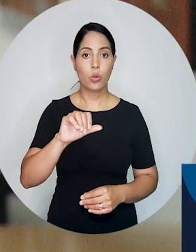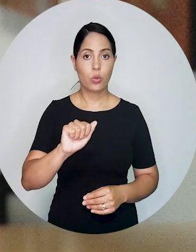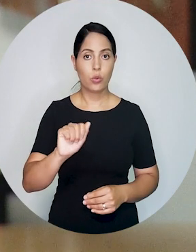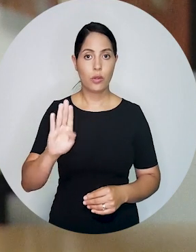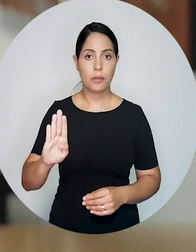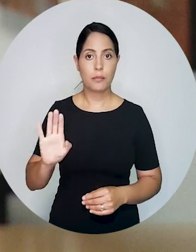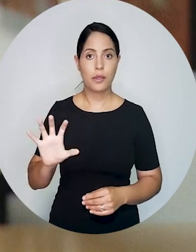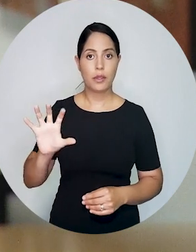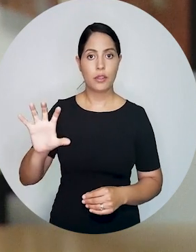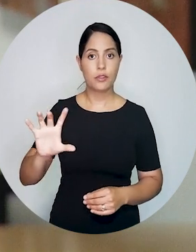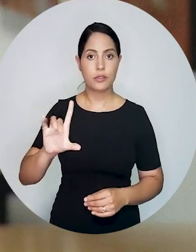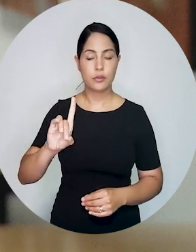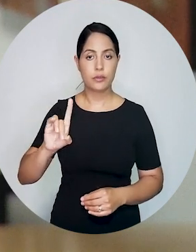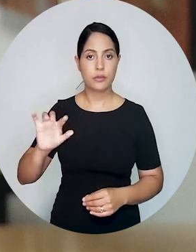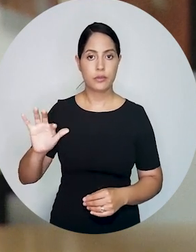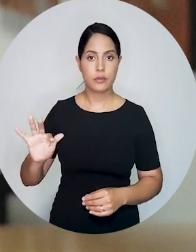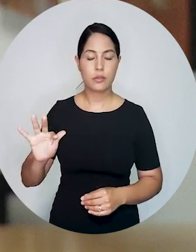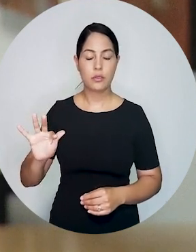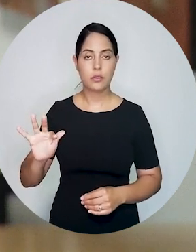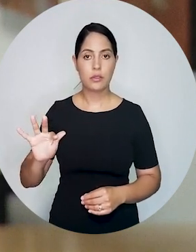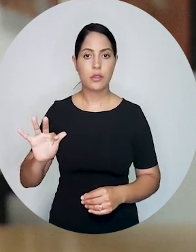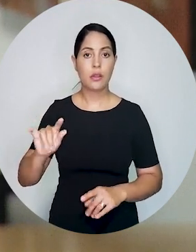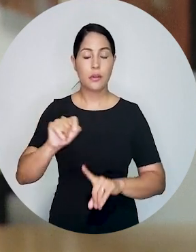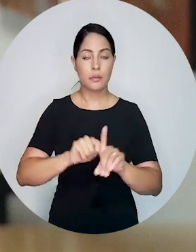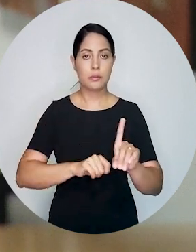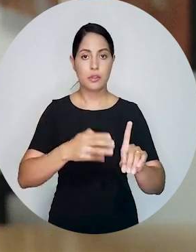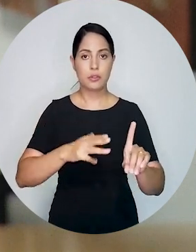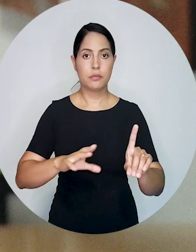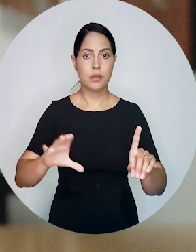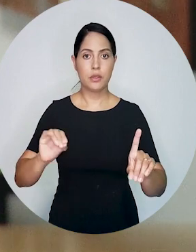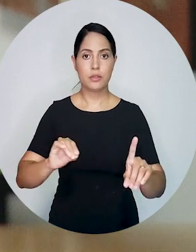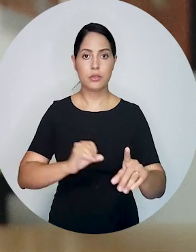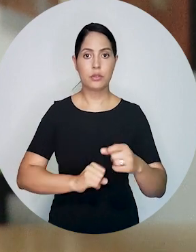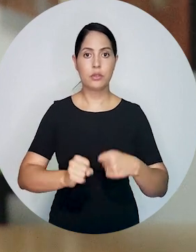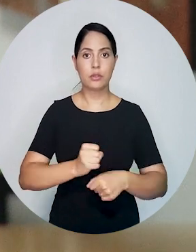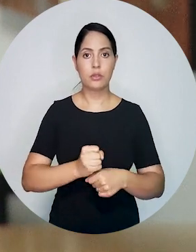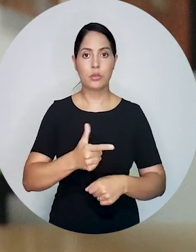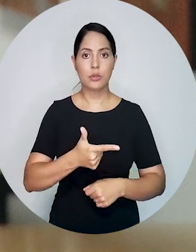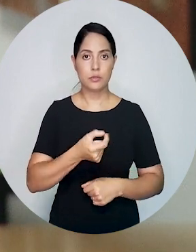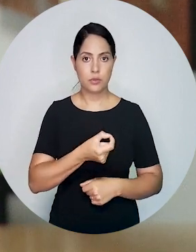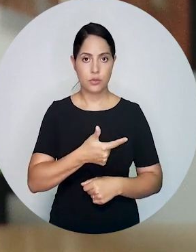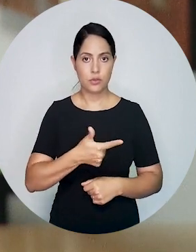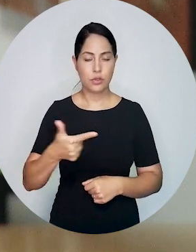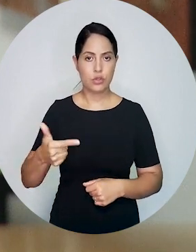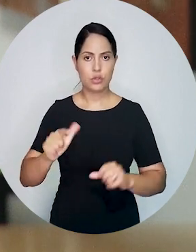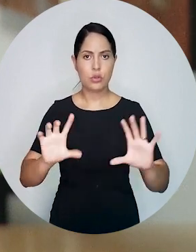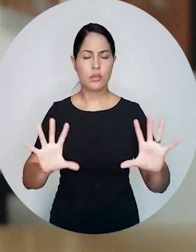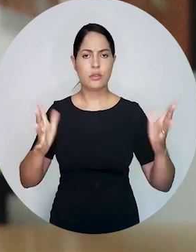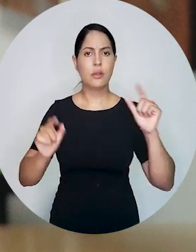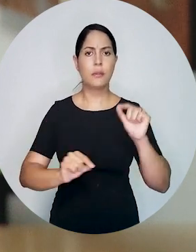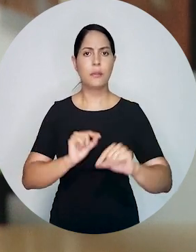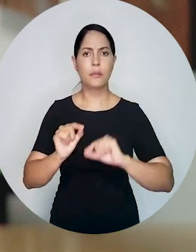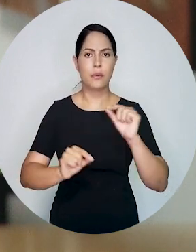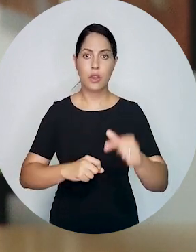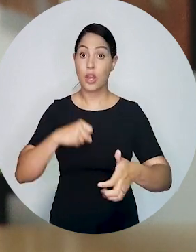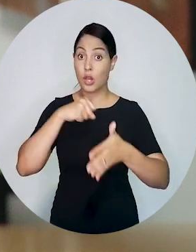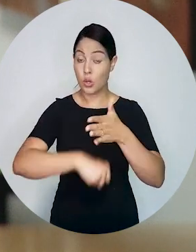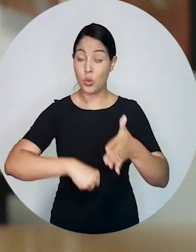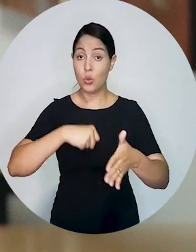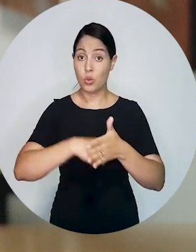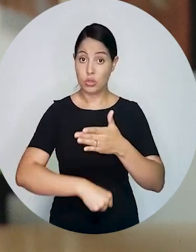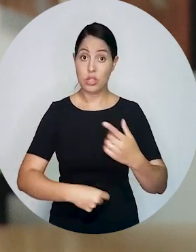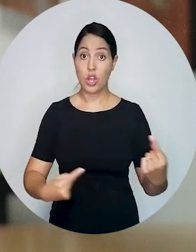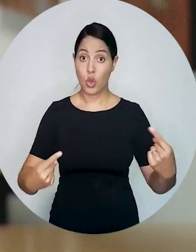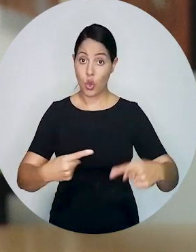A seccional da OAB no DF, em março de 2022, celebrou o Dia Internacional de Luta pela Eliminação da